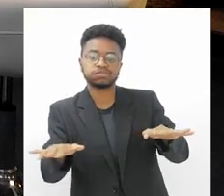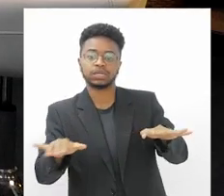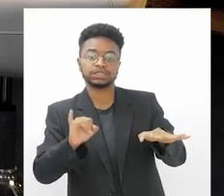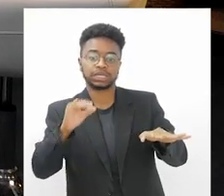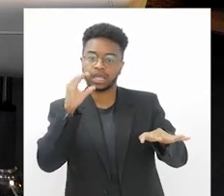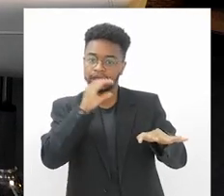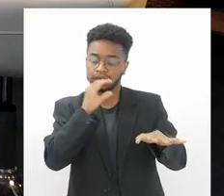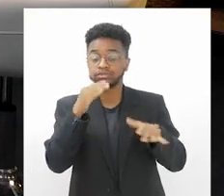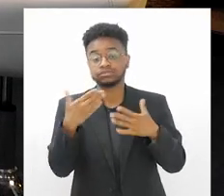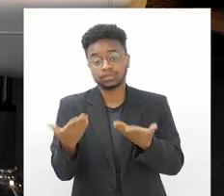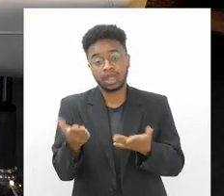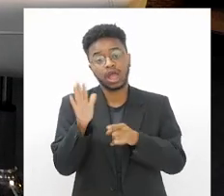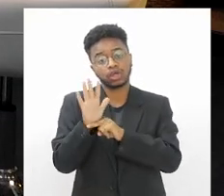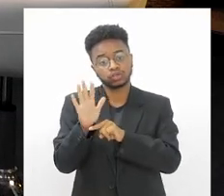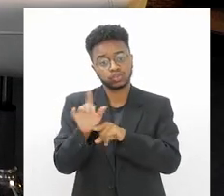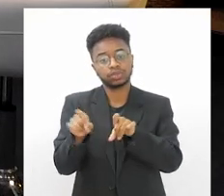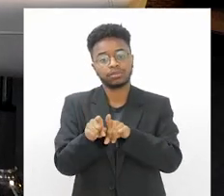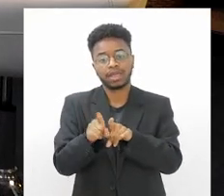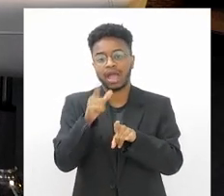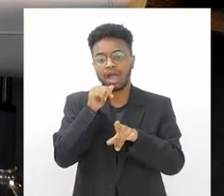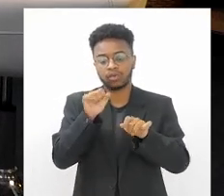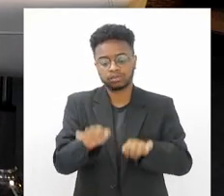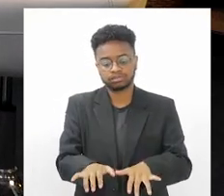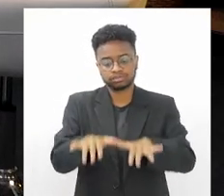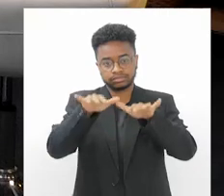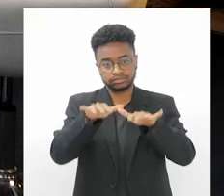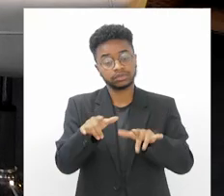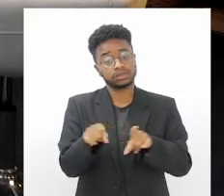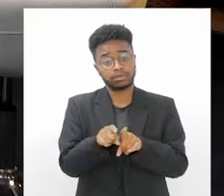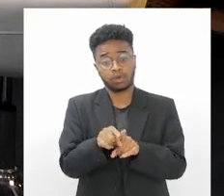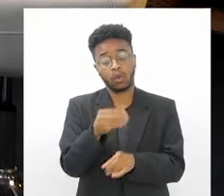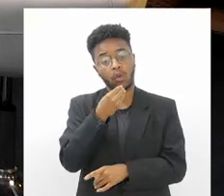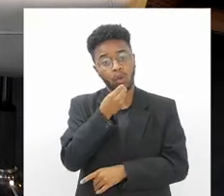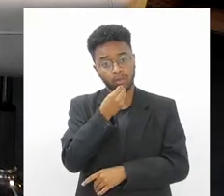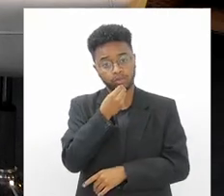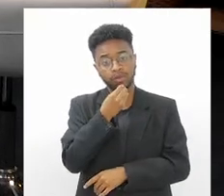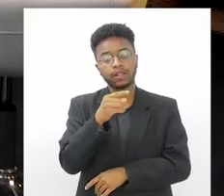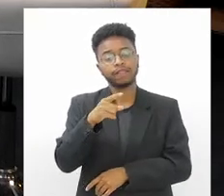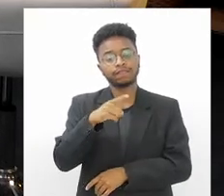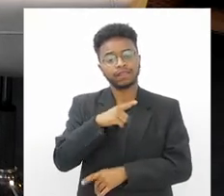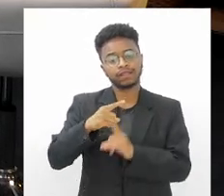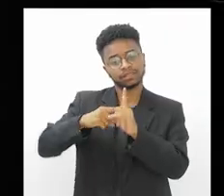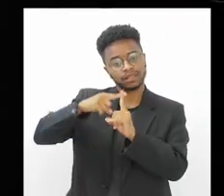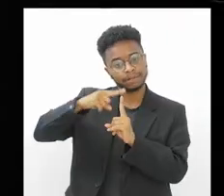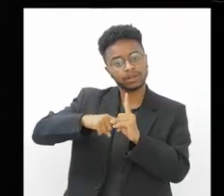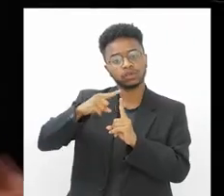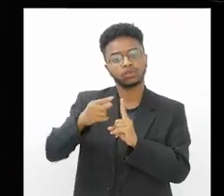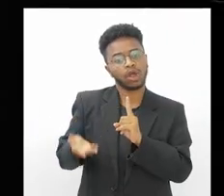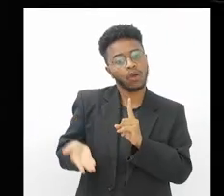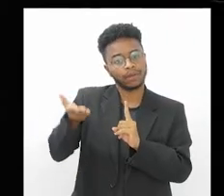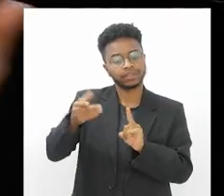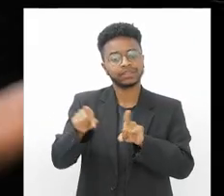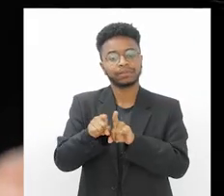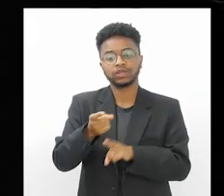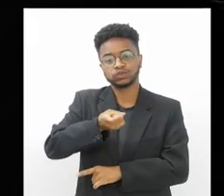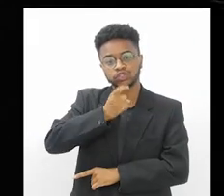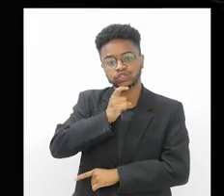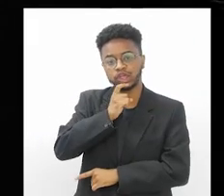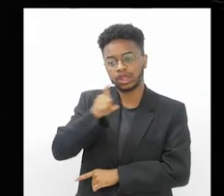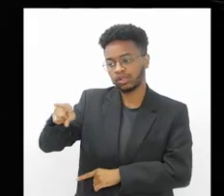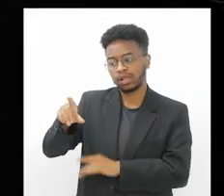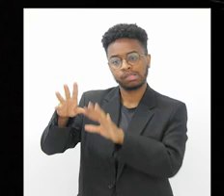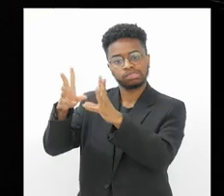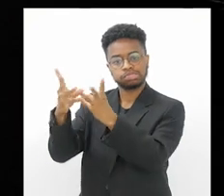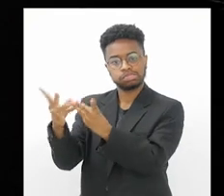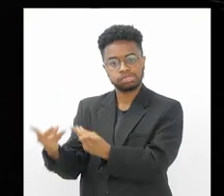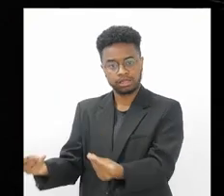isso também contribui com o aumento do nível do mar. Além, é claro, da elevação da temperatura que derrete o gelo nas